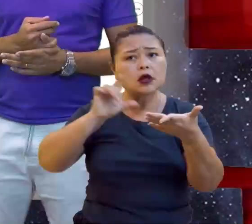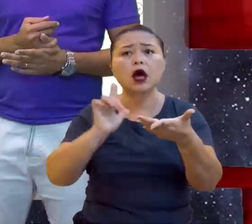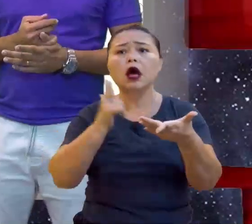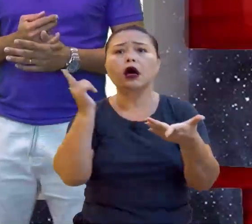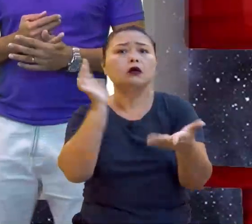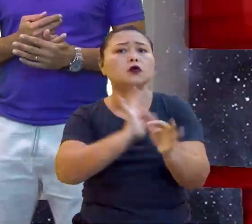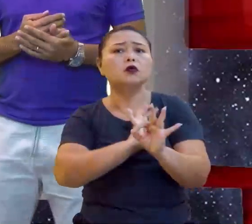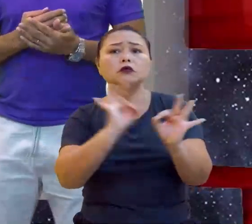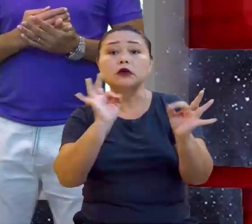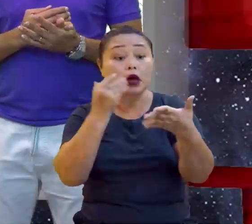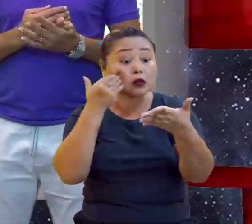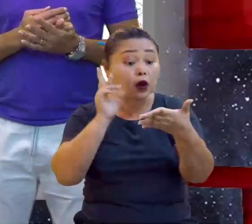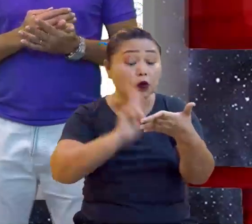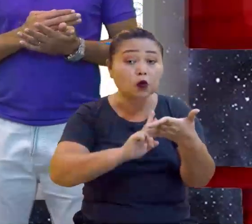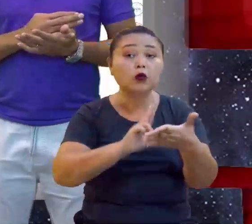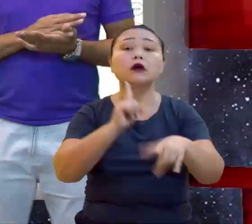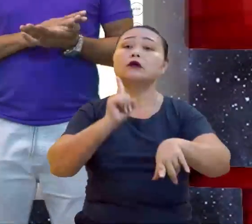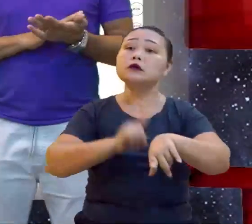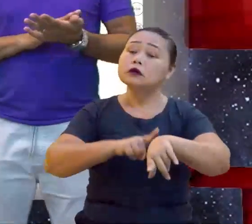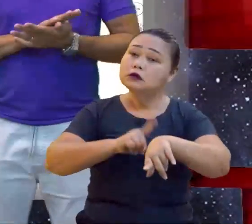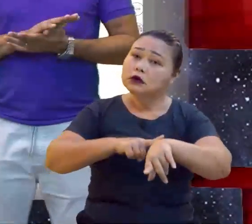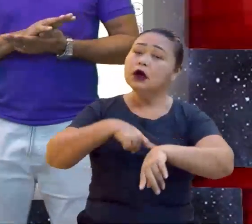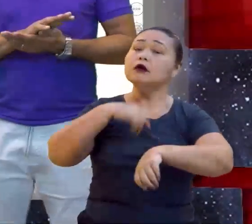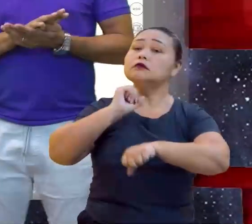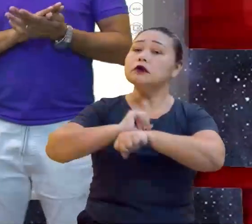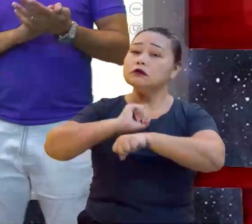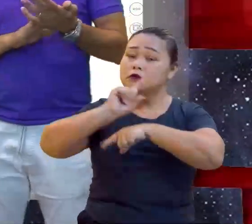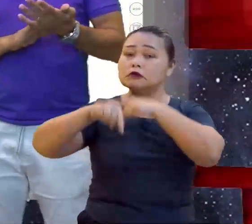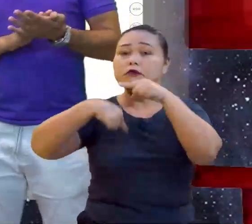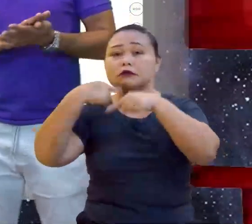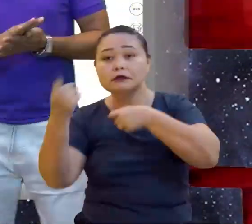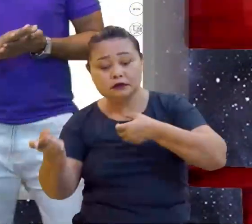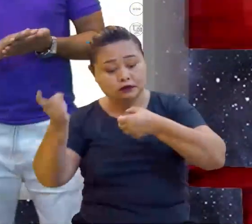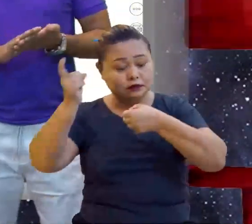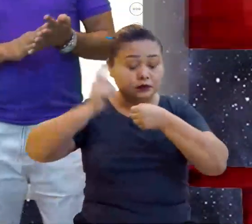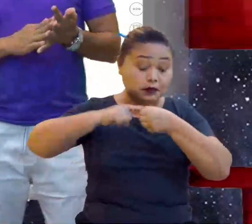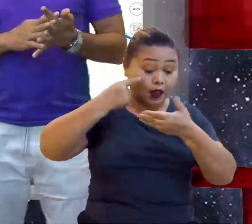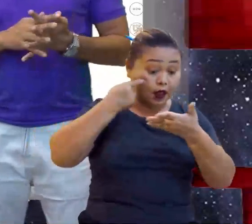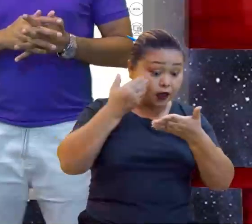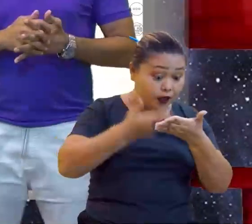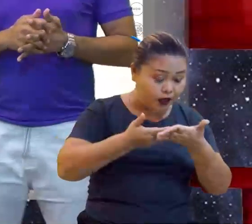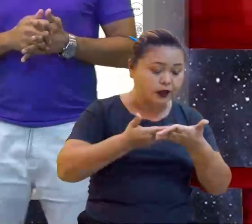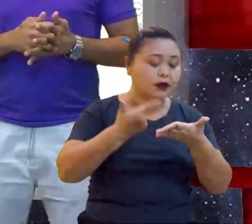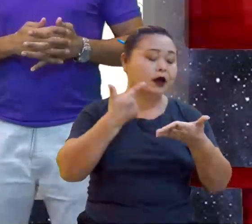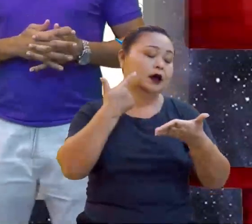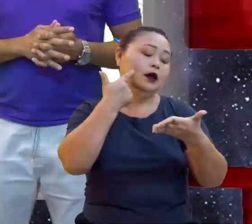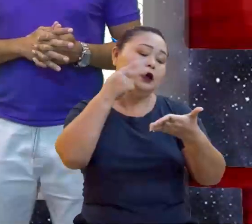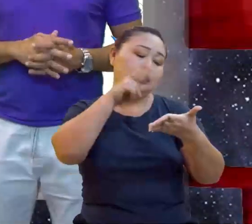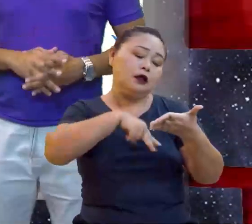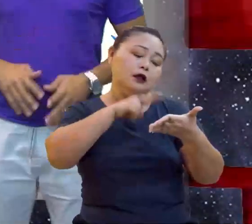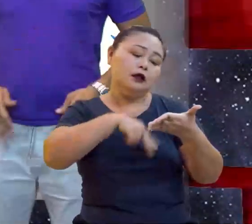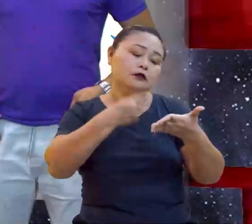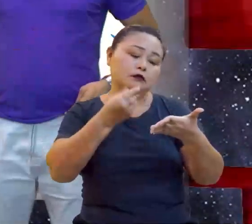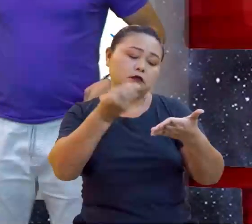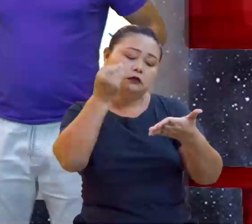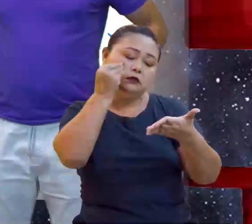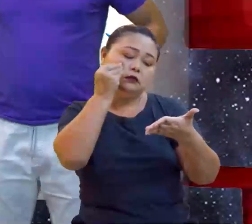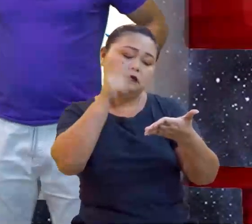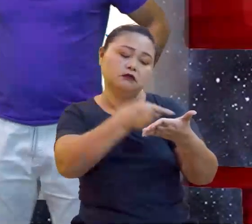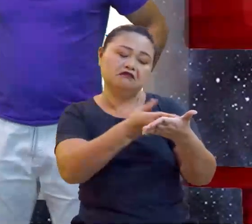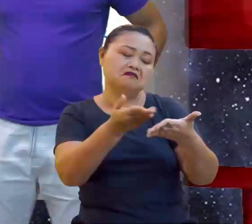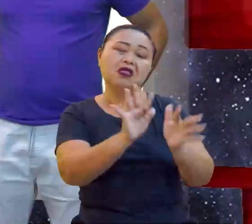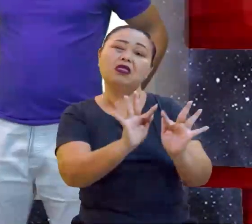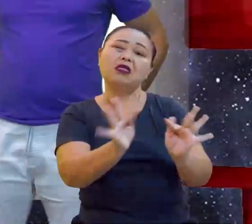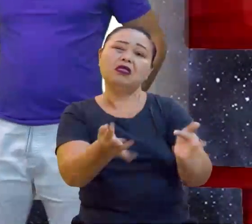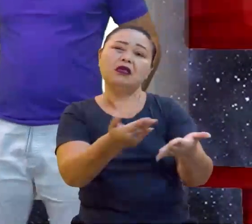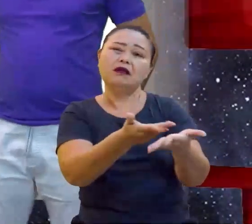fazer de cara, você dá um tempinho, passa para outra, depois você volta, às vezes com outro olhar, você já lê e verifica que é uma questão simples, que